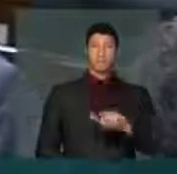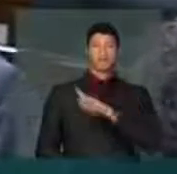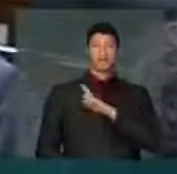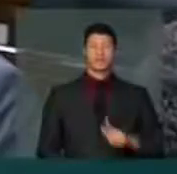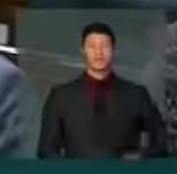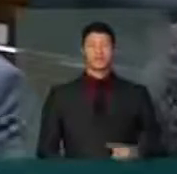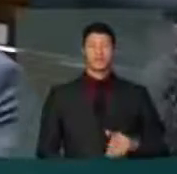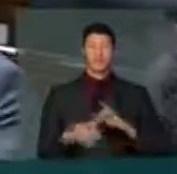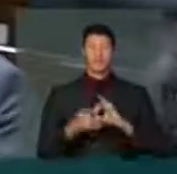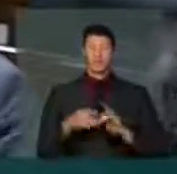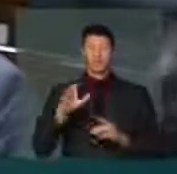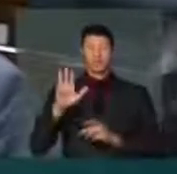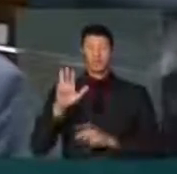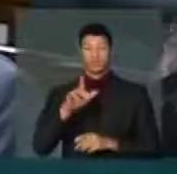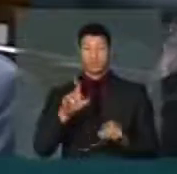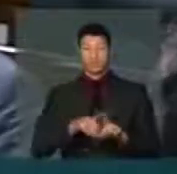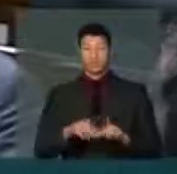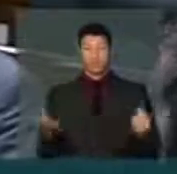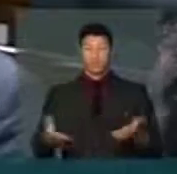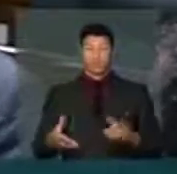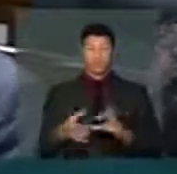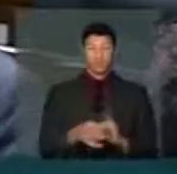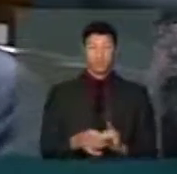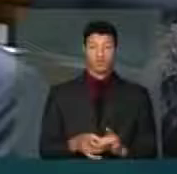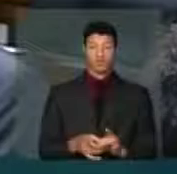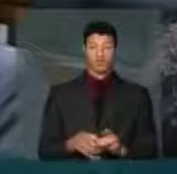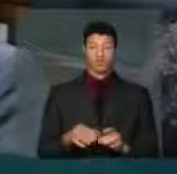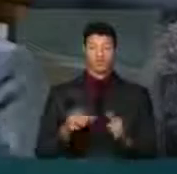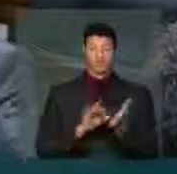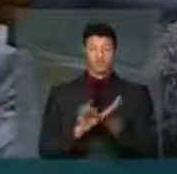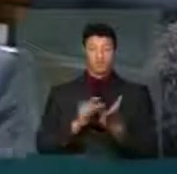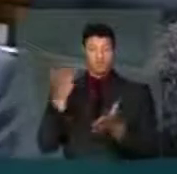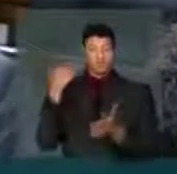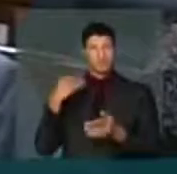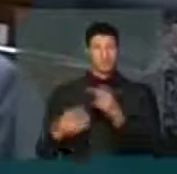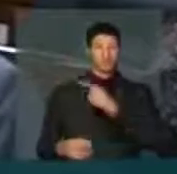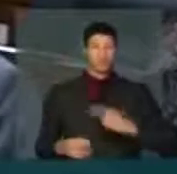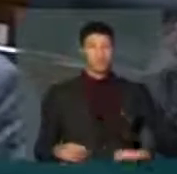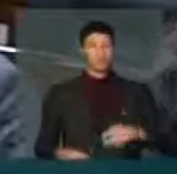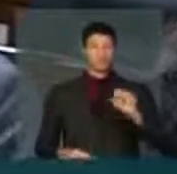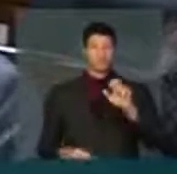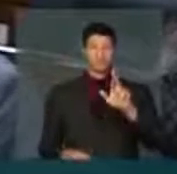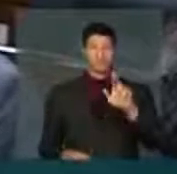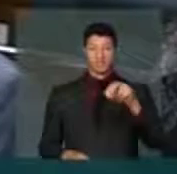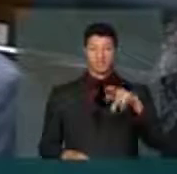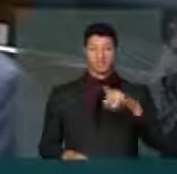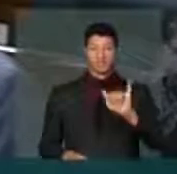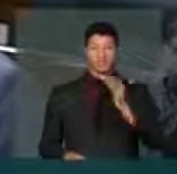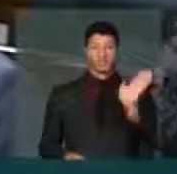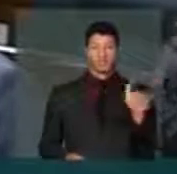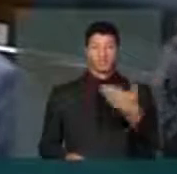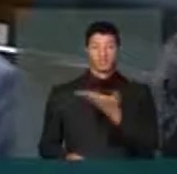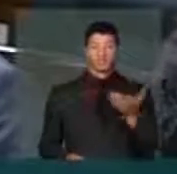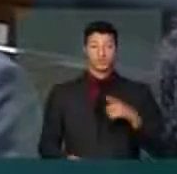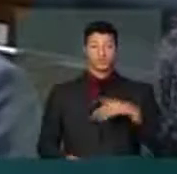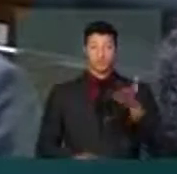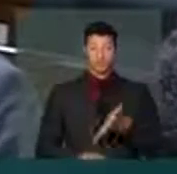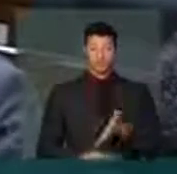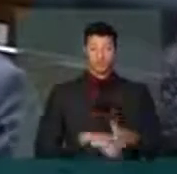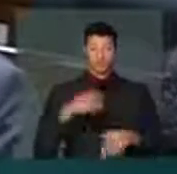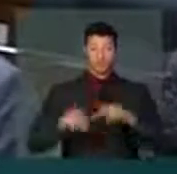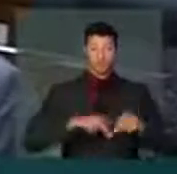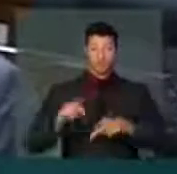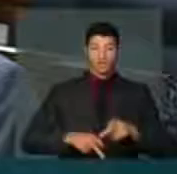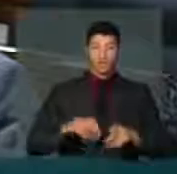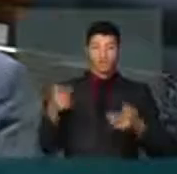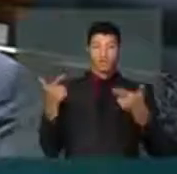do presidente Lula e da presidente Dilma agora, inimigos na época, o do presidente Sarney, quando nós tínhamos a participação da população